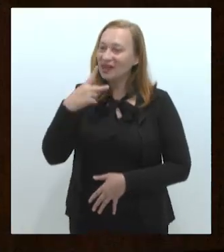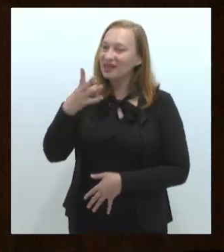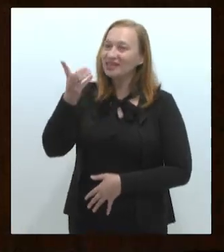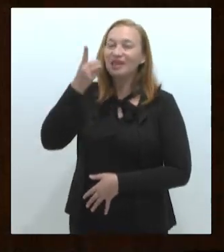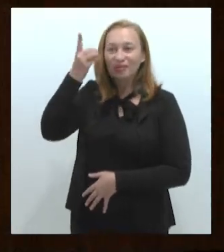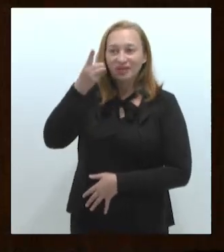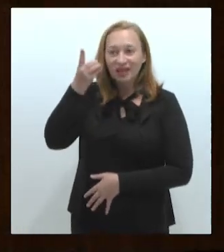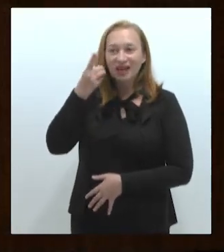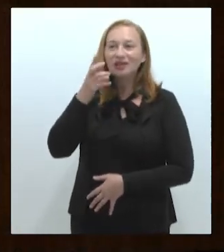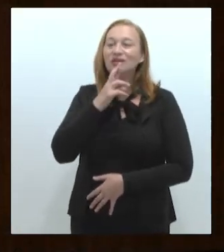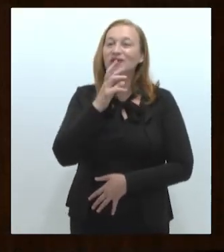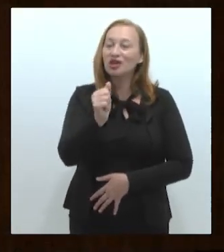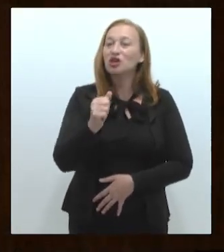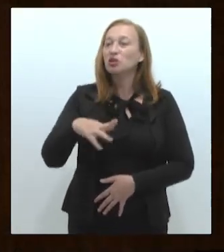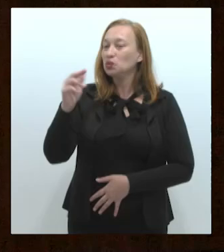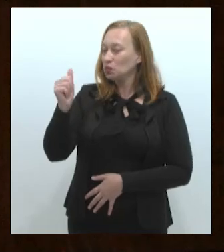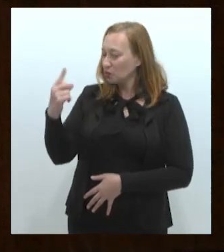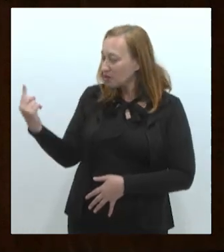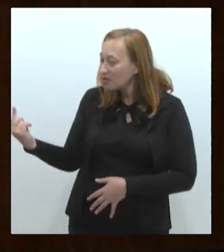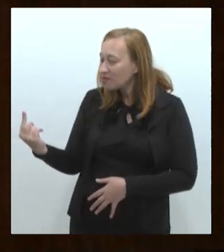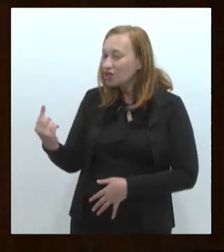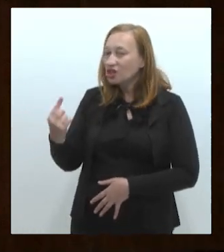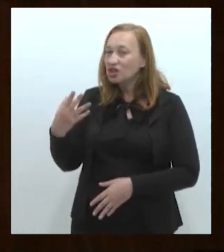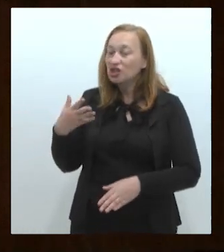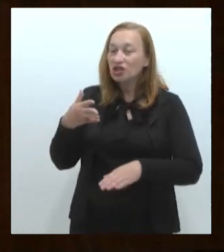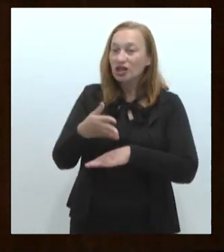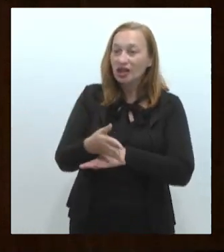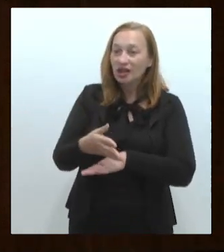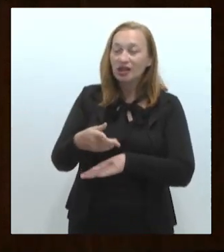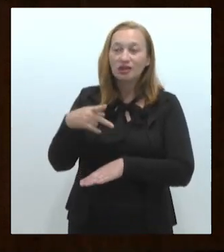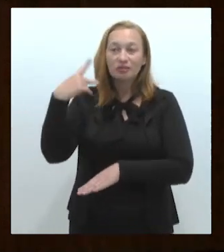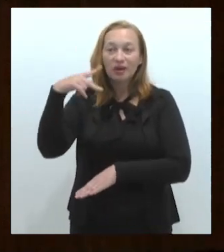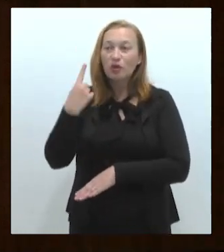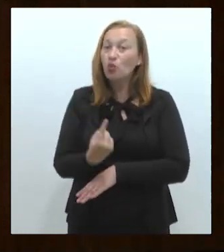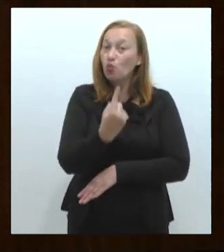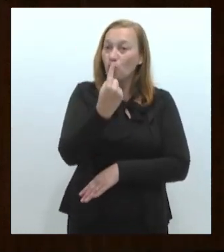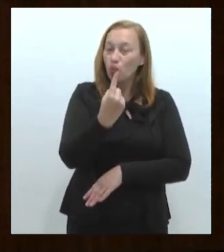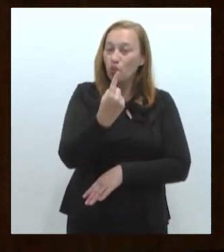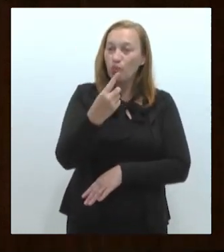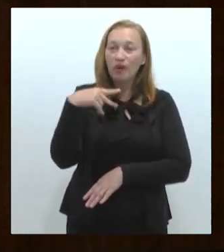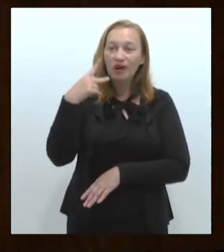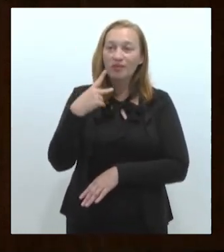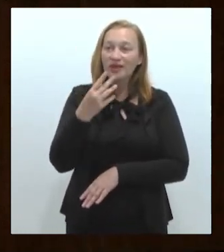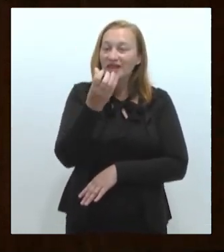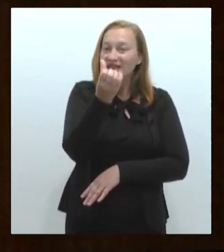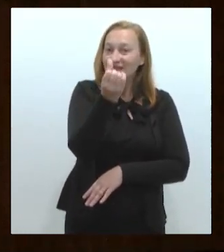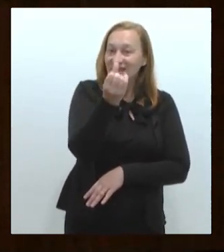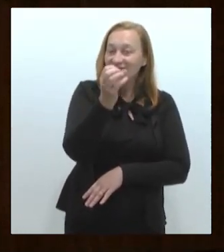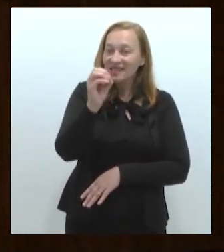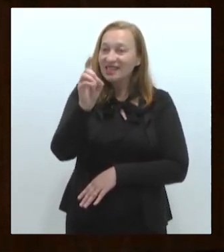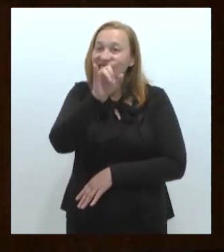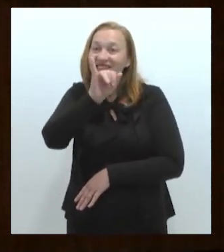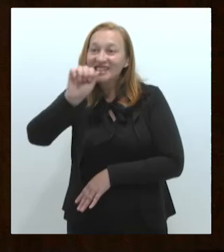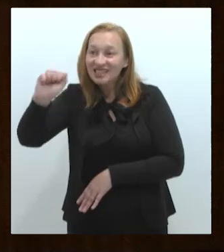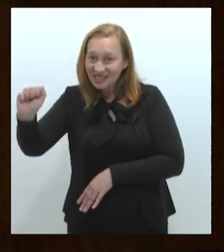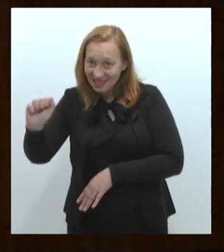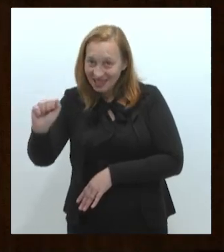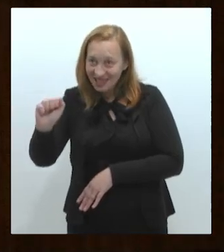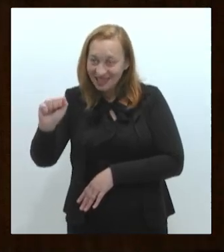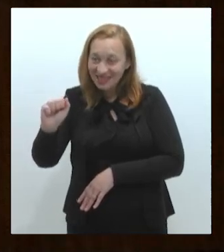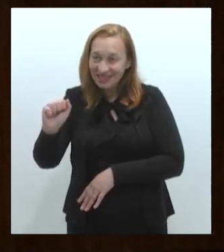Amorim, jamais vim aqui no parlamento um parlamentar em 60 dias,